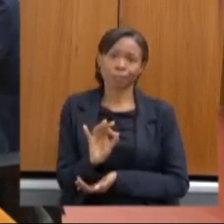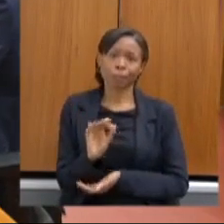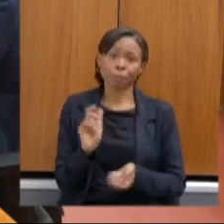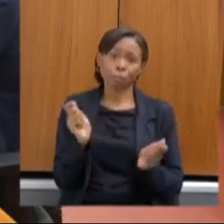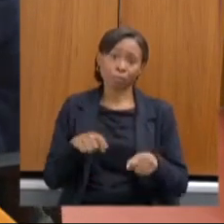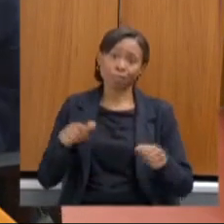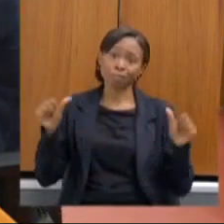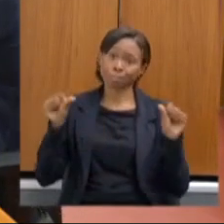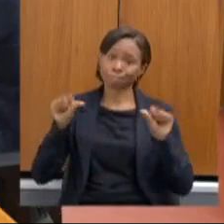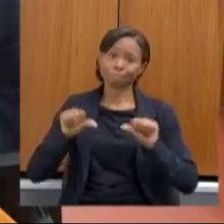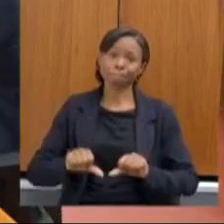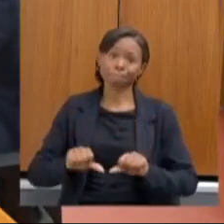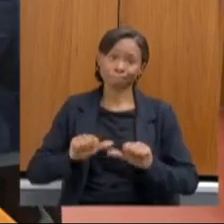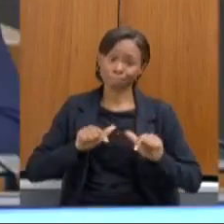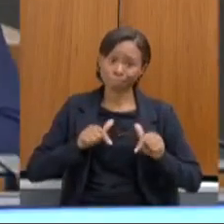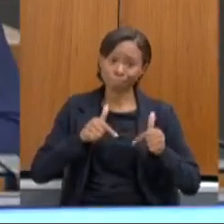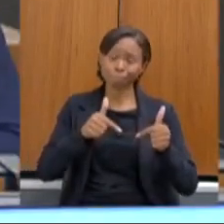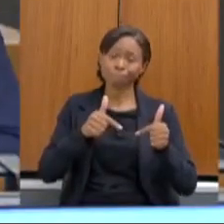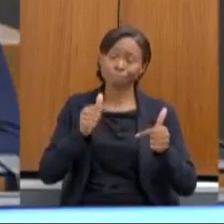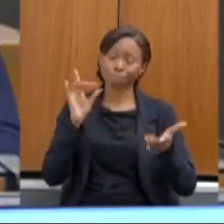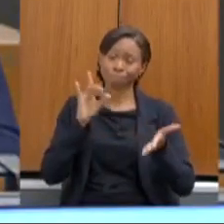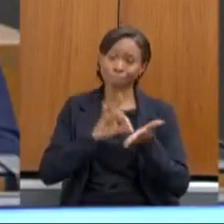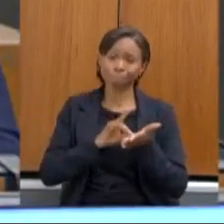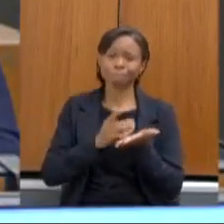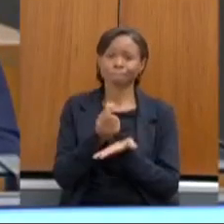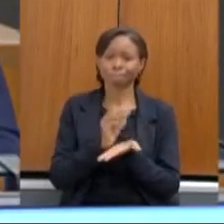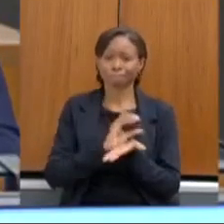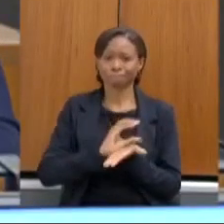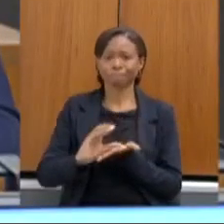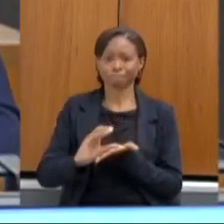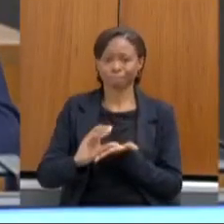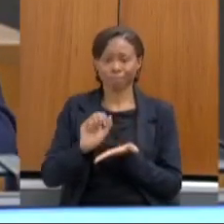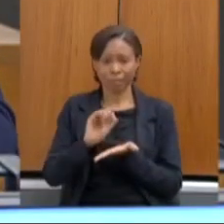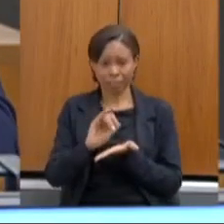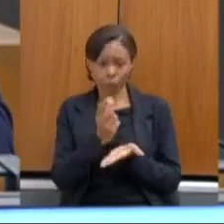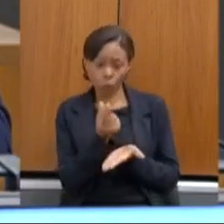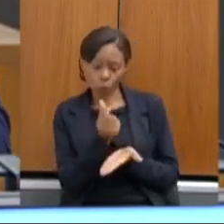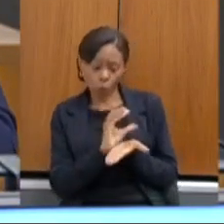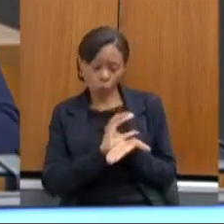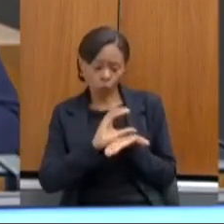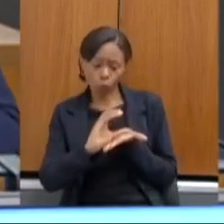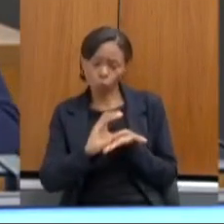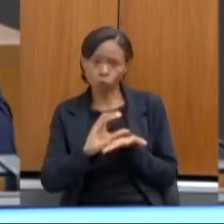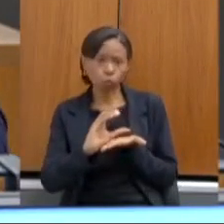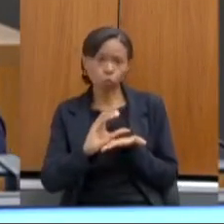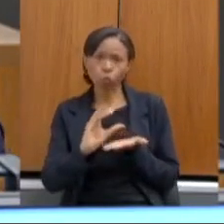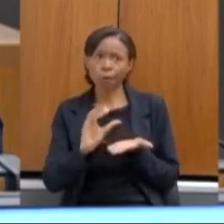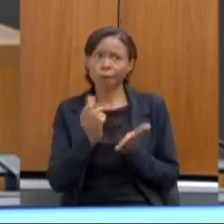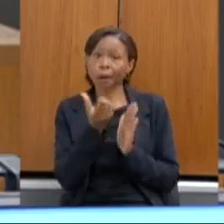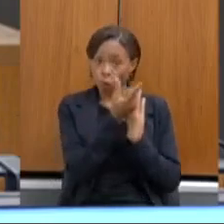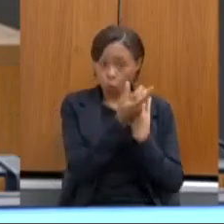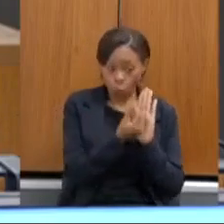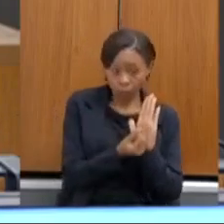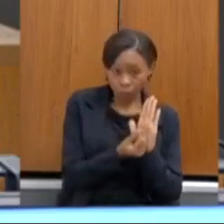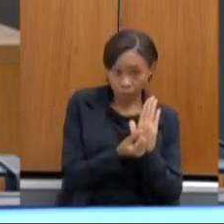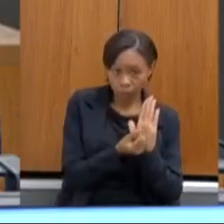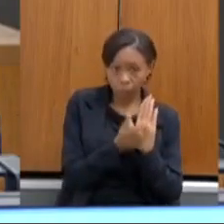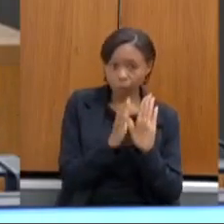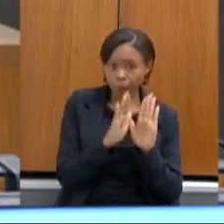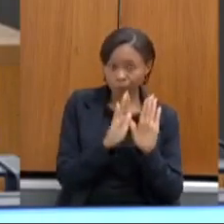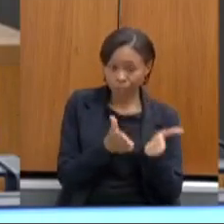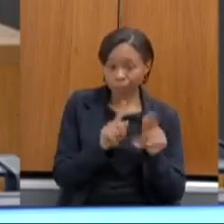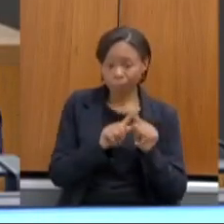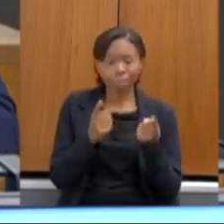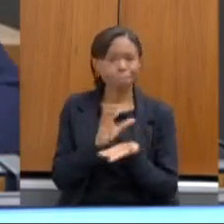pior a situação de execução dos recursos e recursos na executados são recursos e custos oxidados e não executados